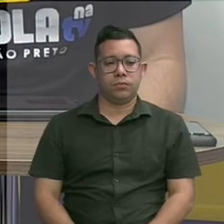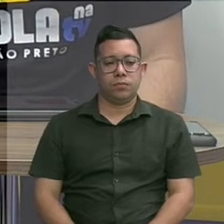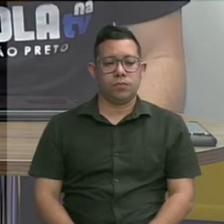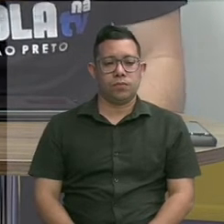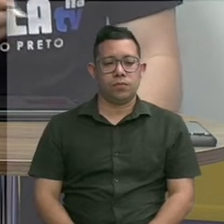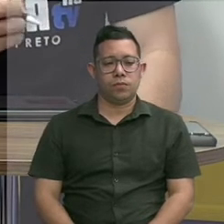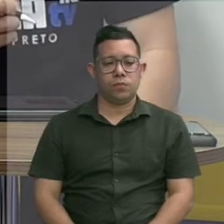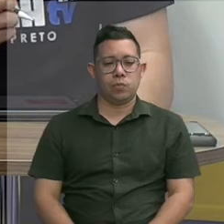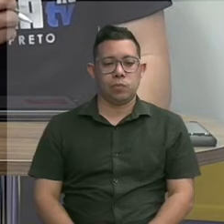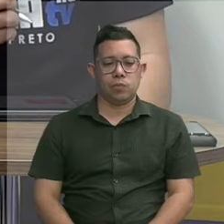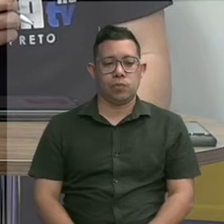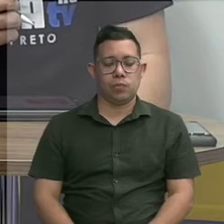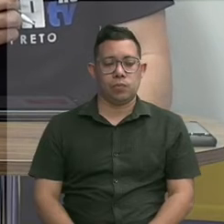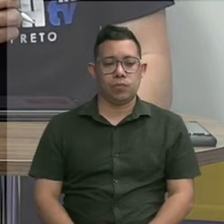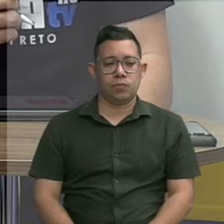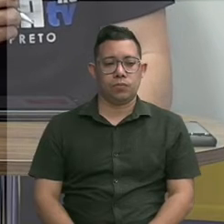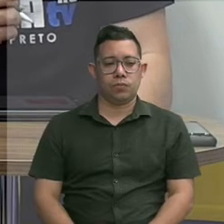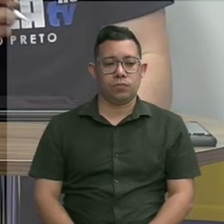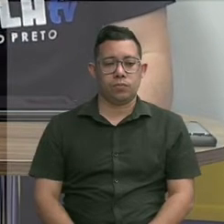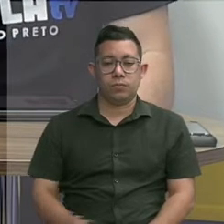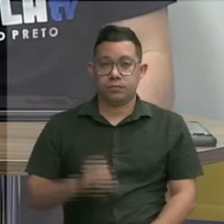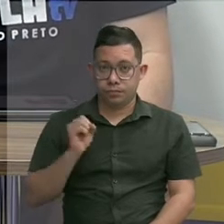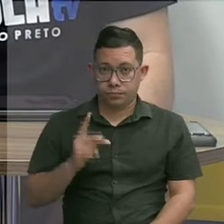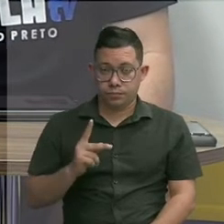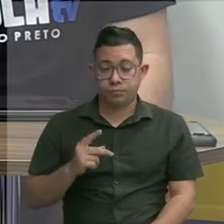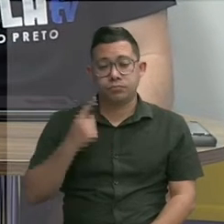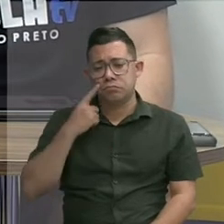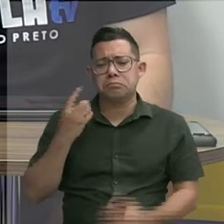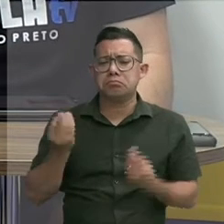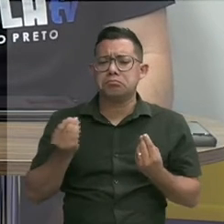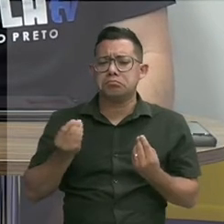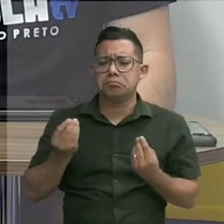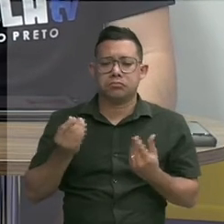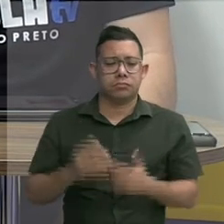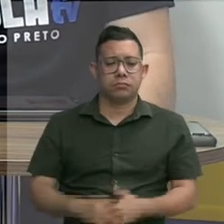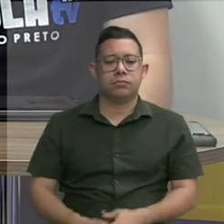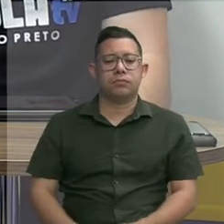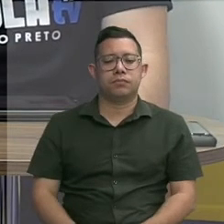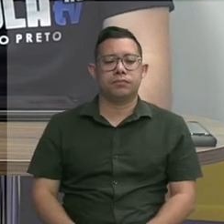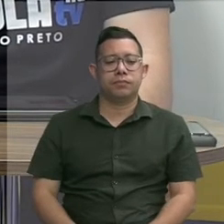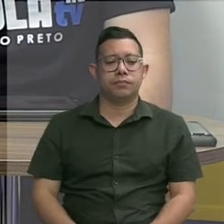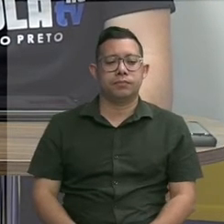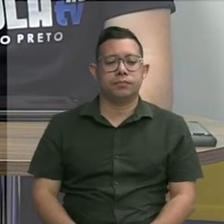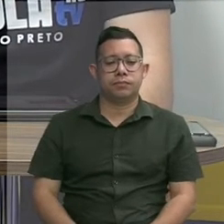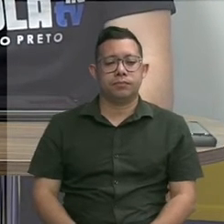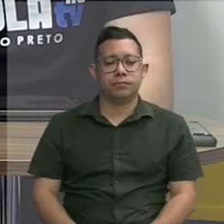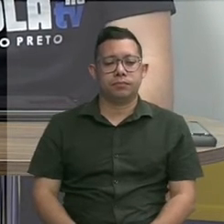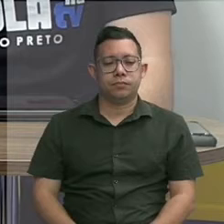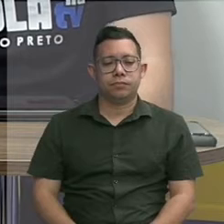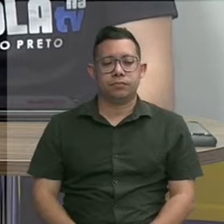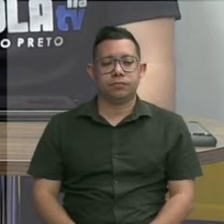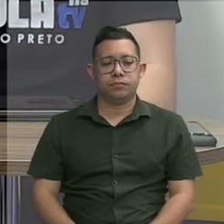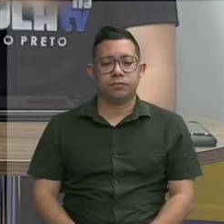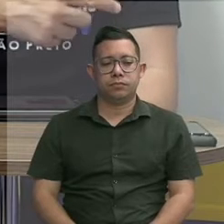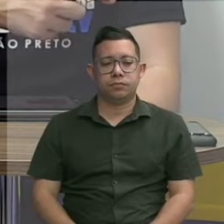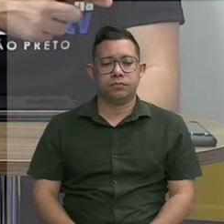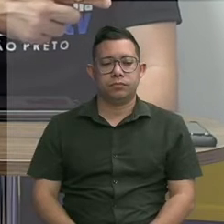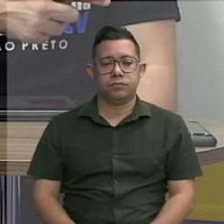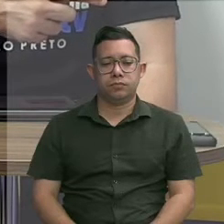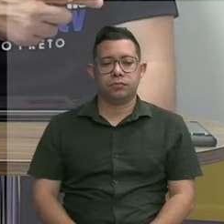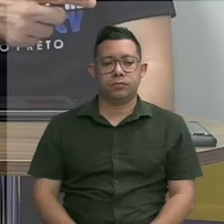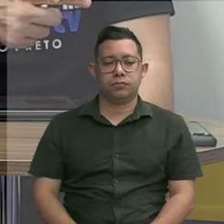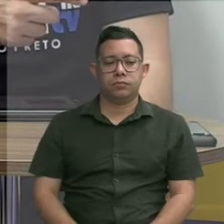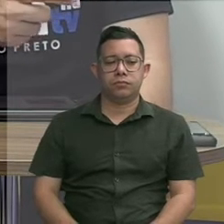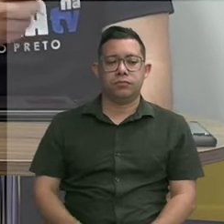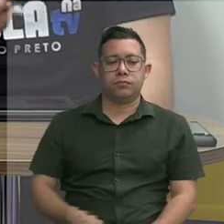2x ao quadrado tá que que a gente faz aqui agora a gente pode passar o 256 por